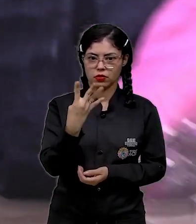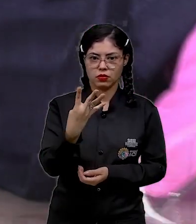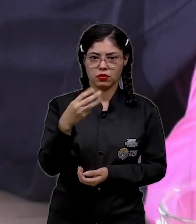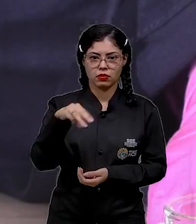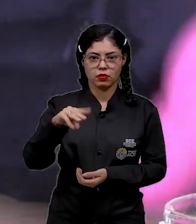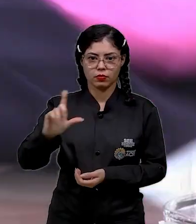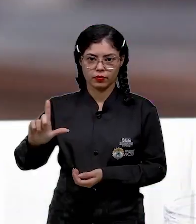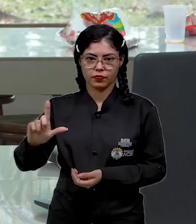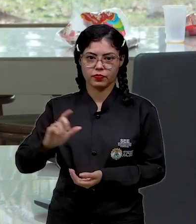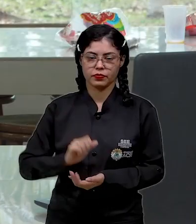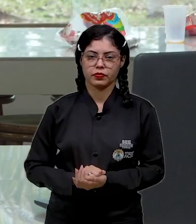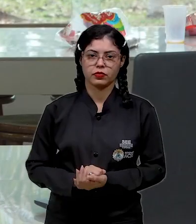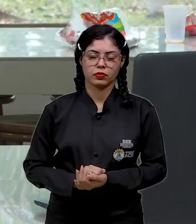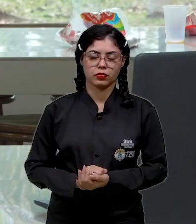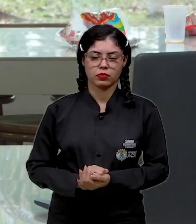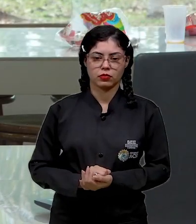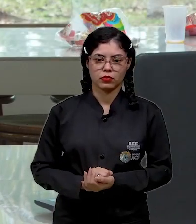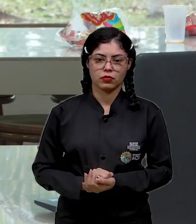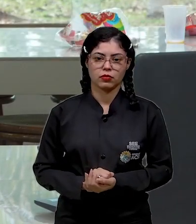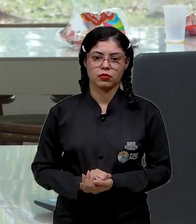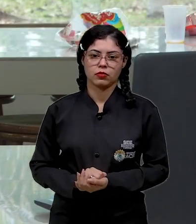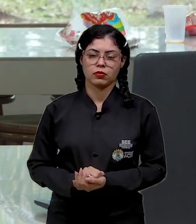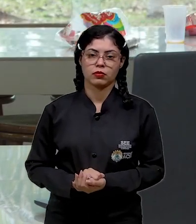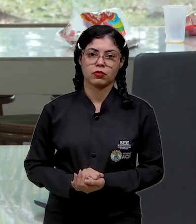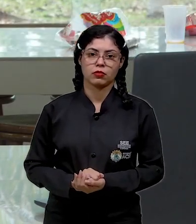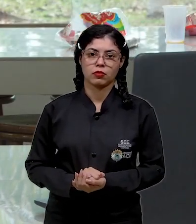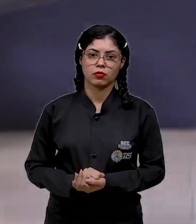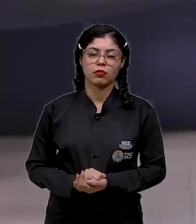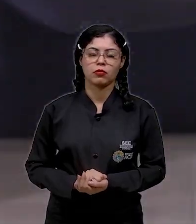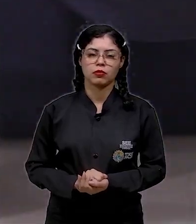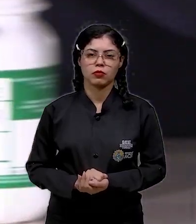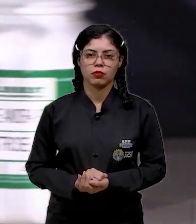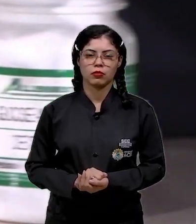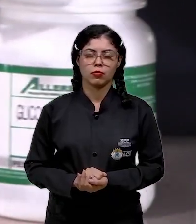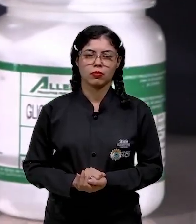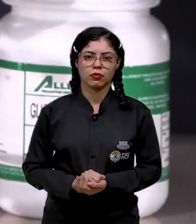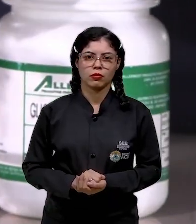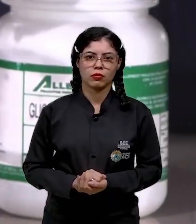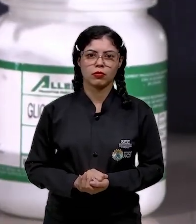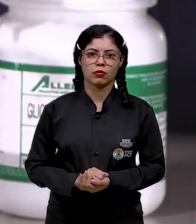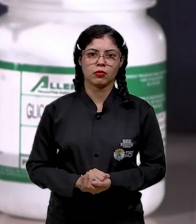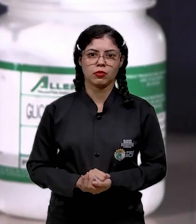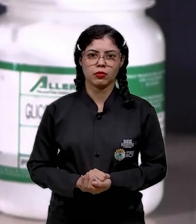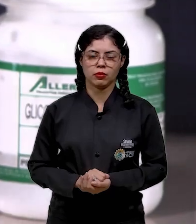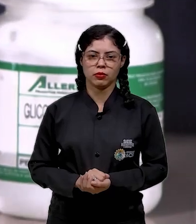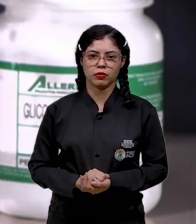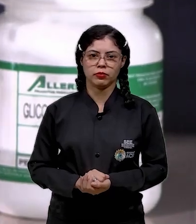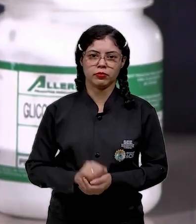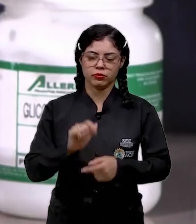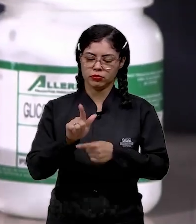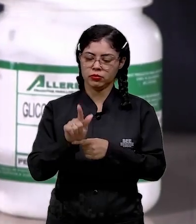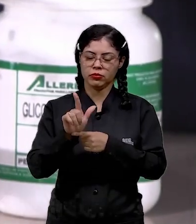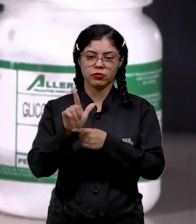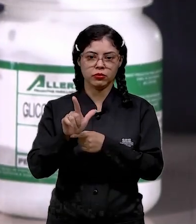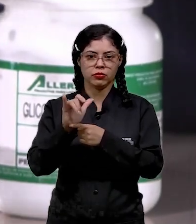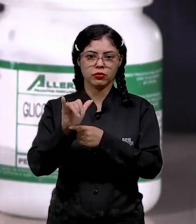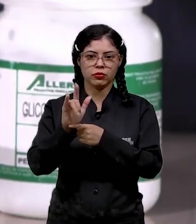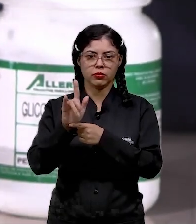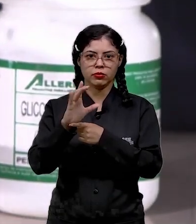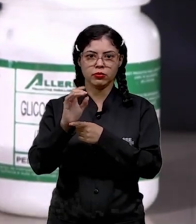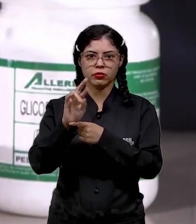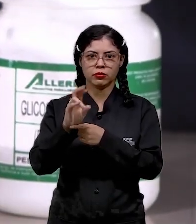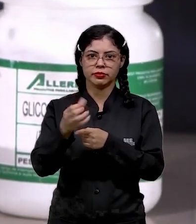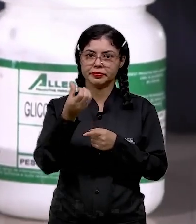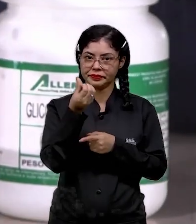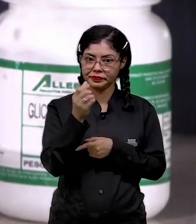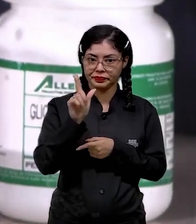ml. E a gente também vai colocar aqui a glicose. Então tem 6